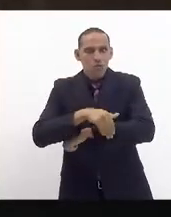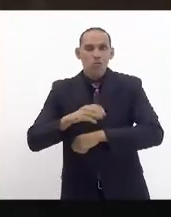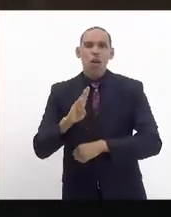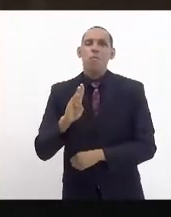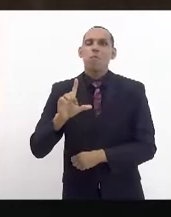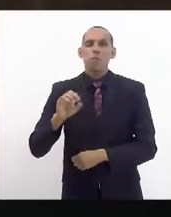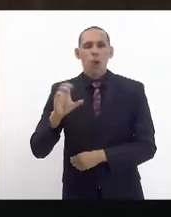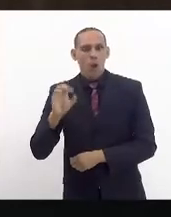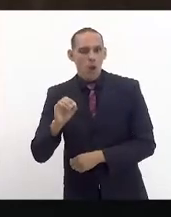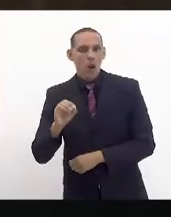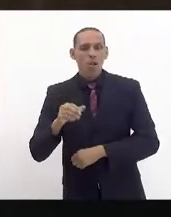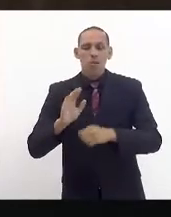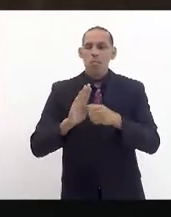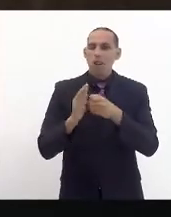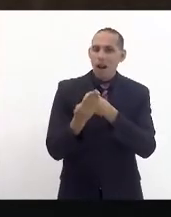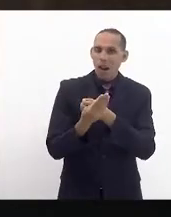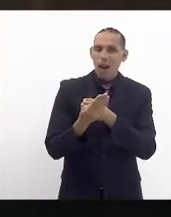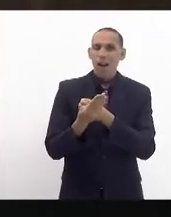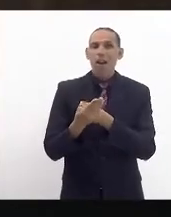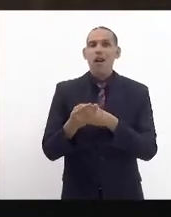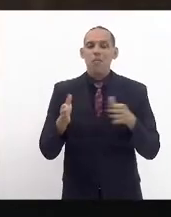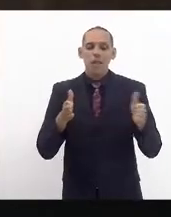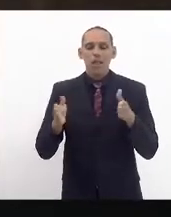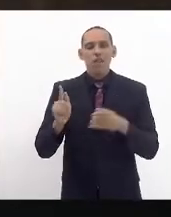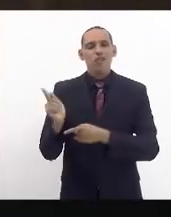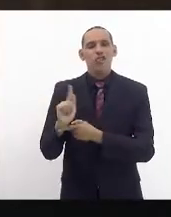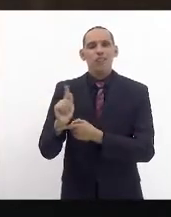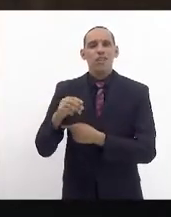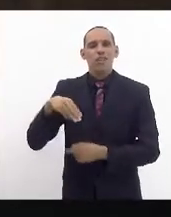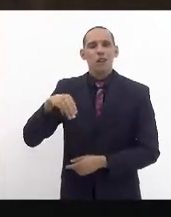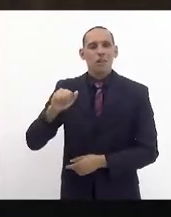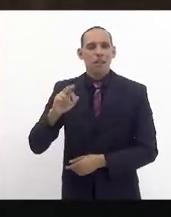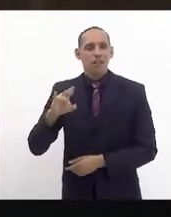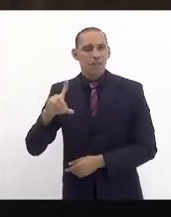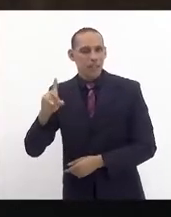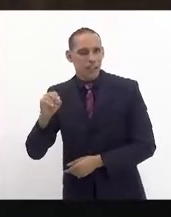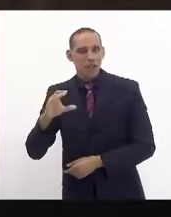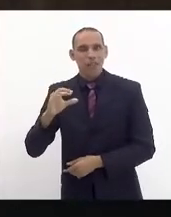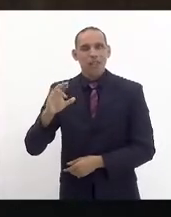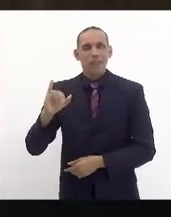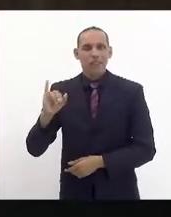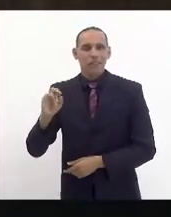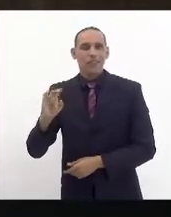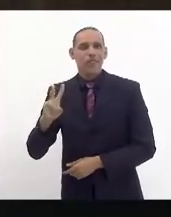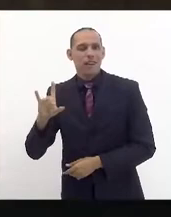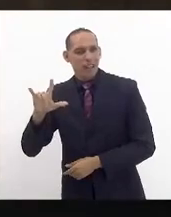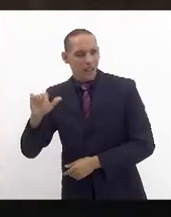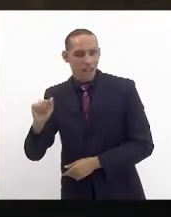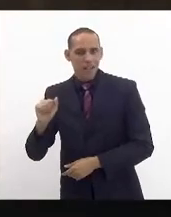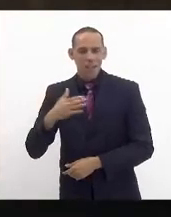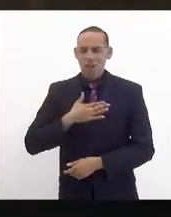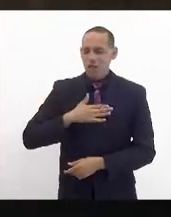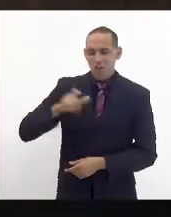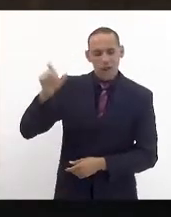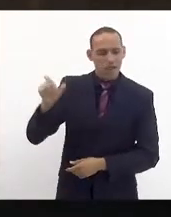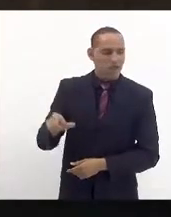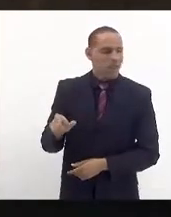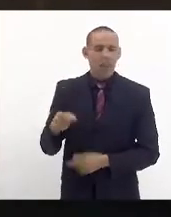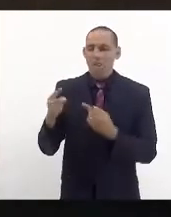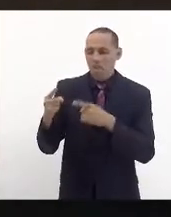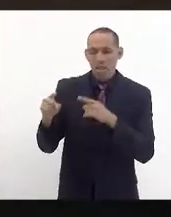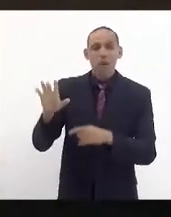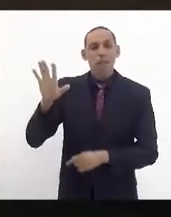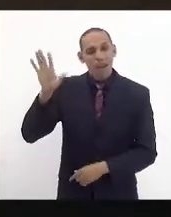bairros, foi na gestão do Marcelo Crivella. Sei que muita gente não gosta, critica, mas ele foi o que mais